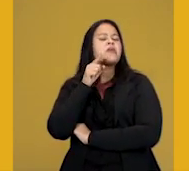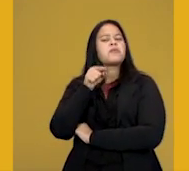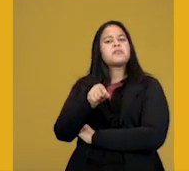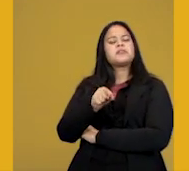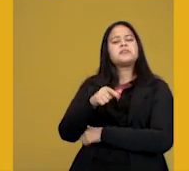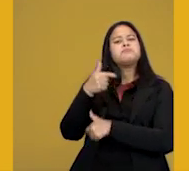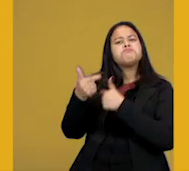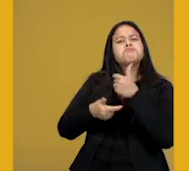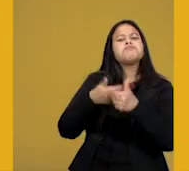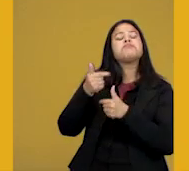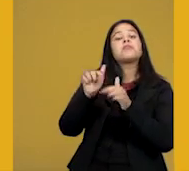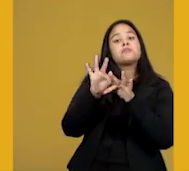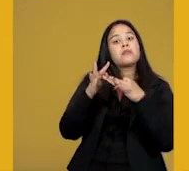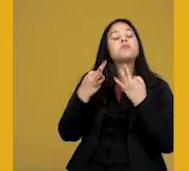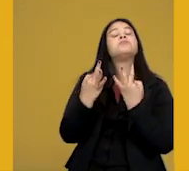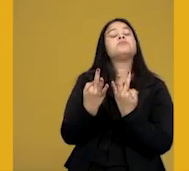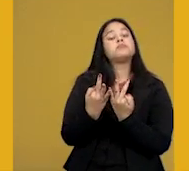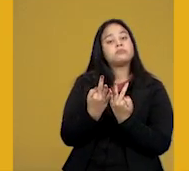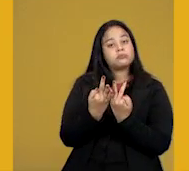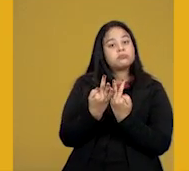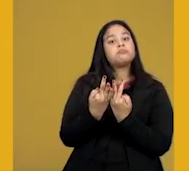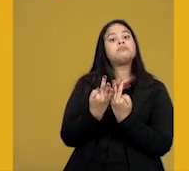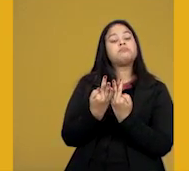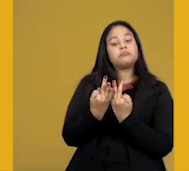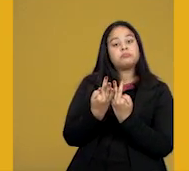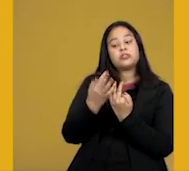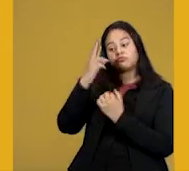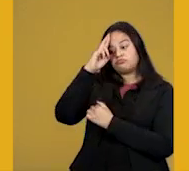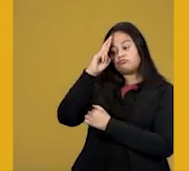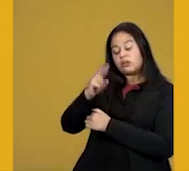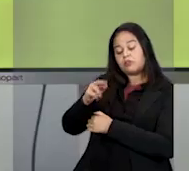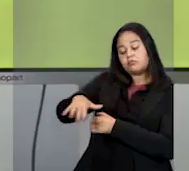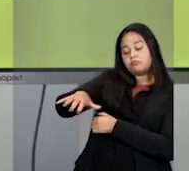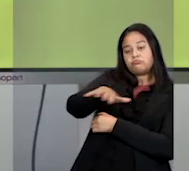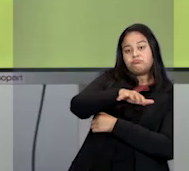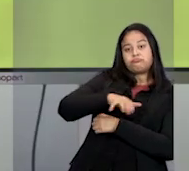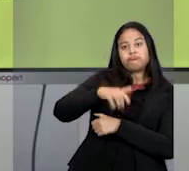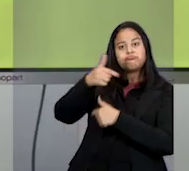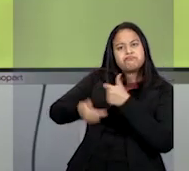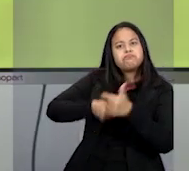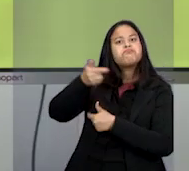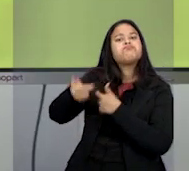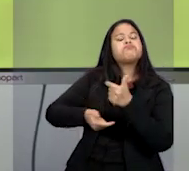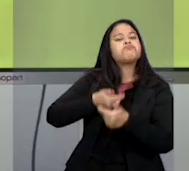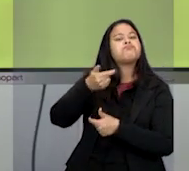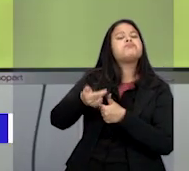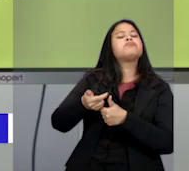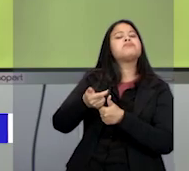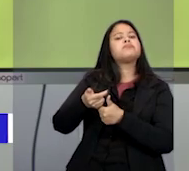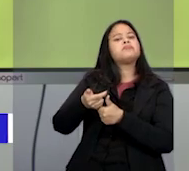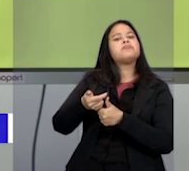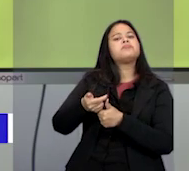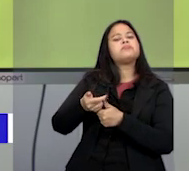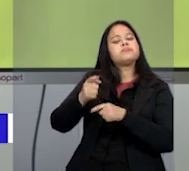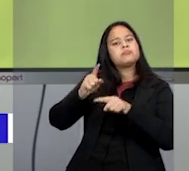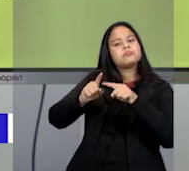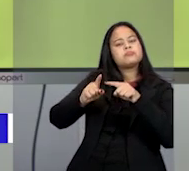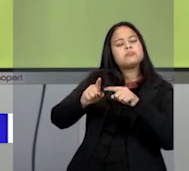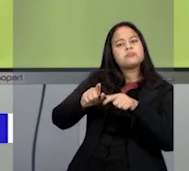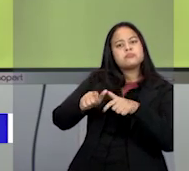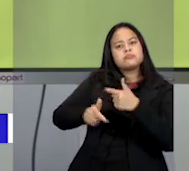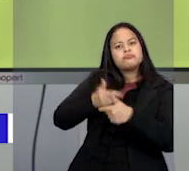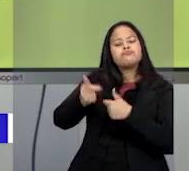dessa produção é de famílias, são famílias proprietárias. Então, produz essa grande quantidade ali, né, do mercado interno